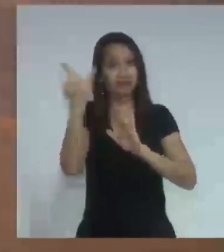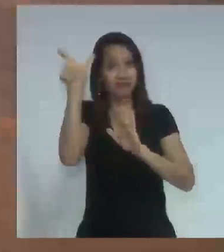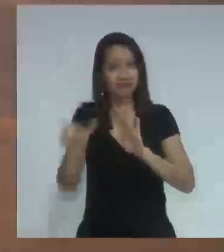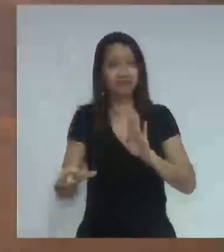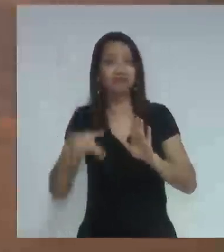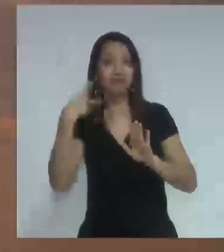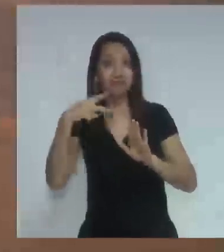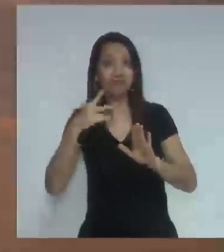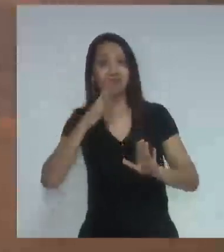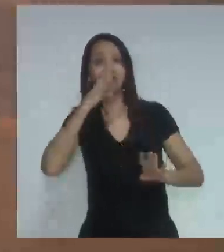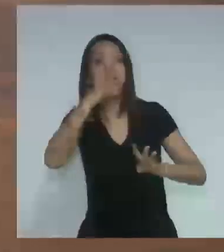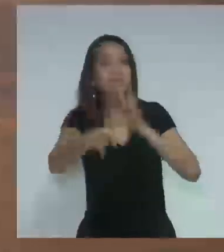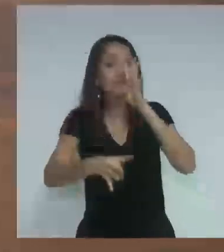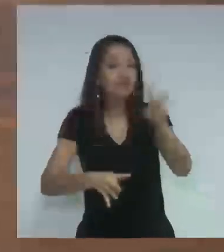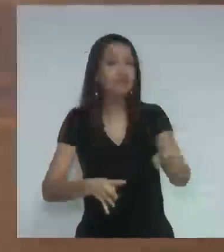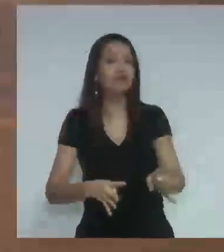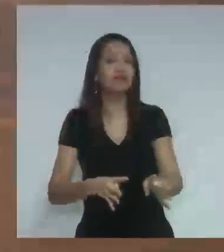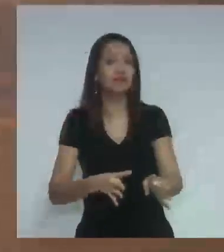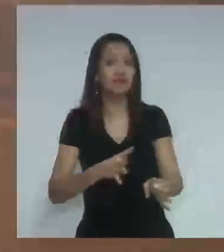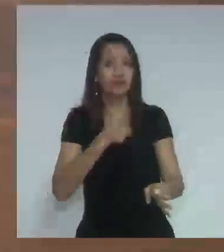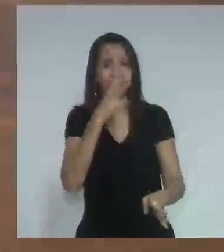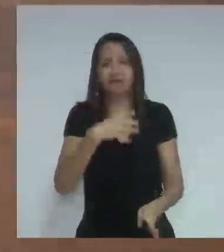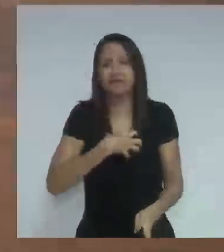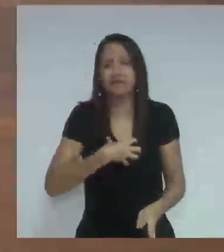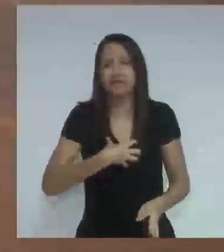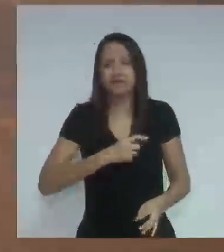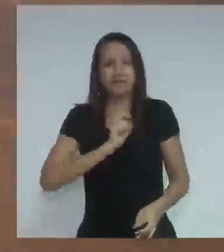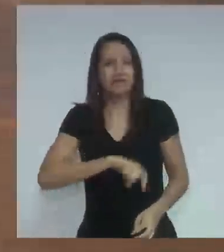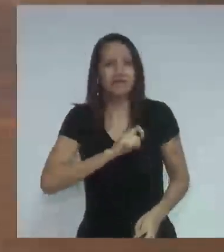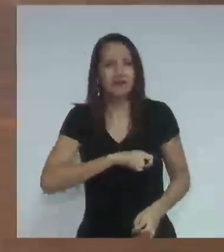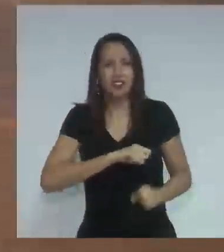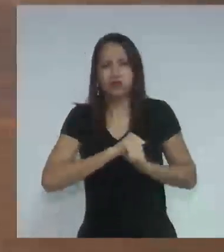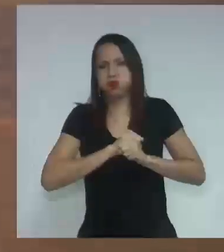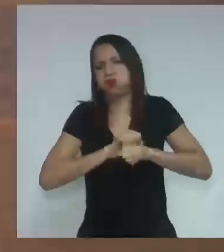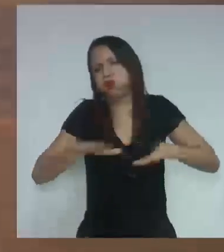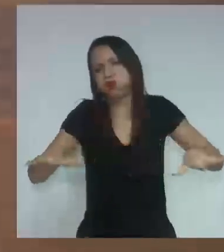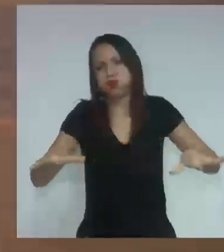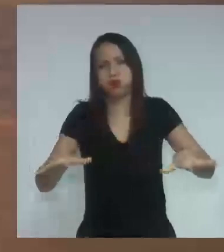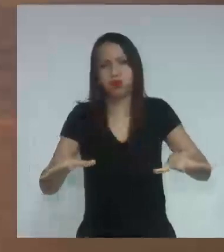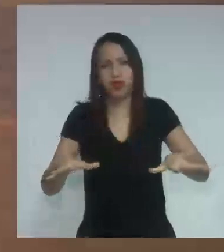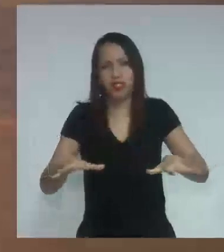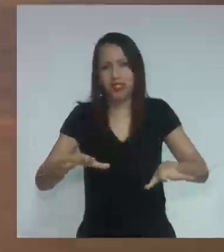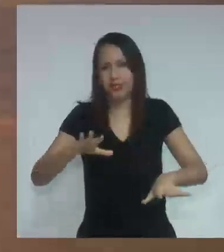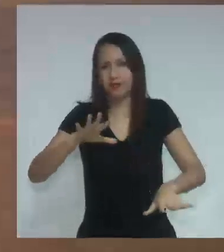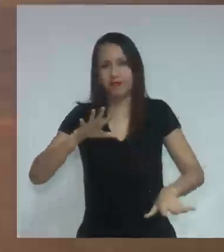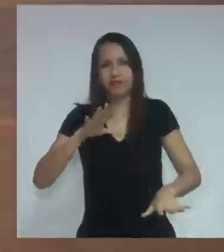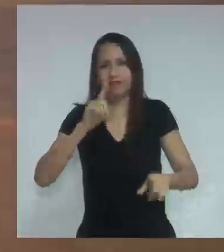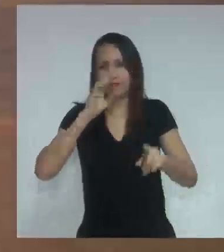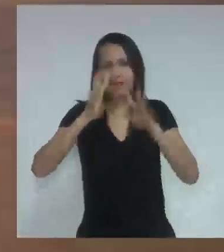de forma insana, de forma pensada ou não, ele condena.